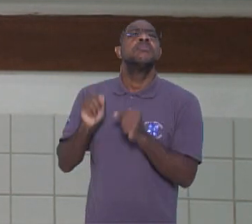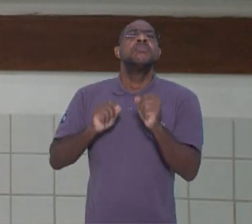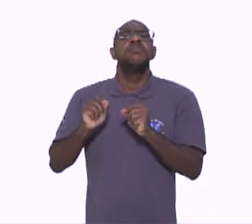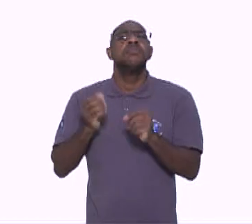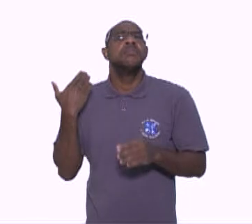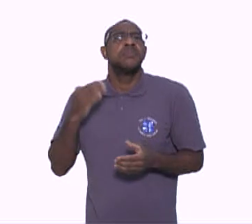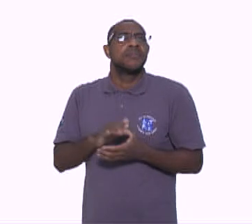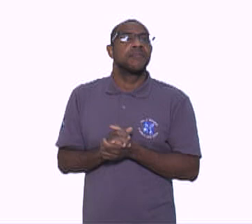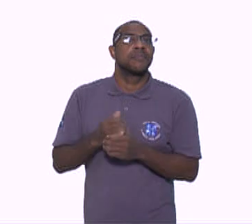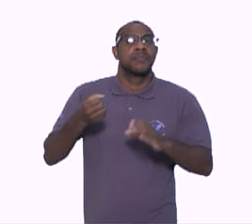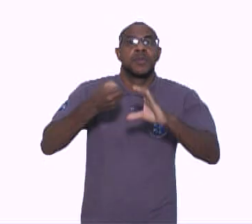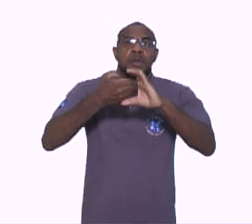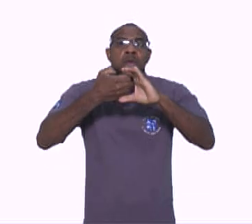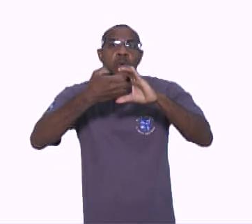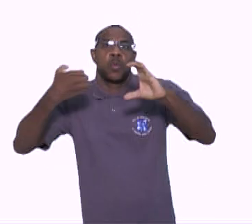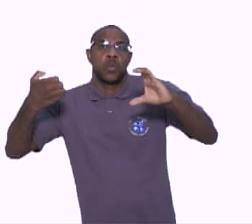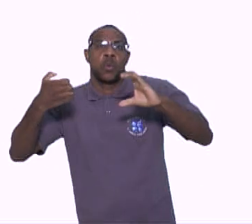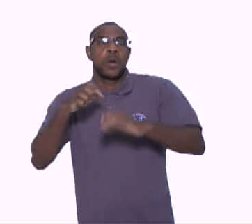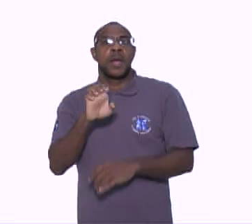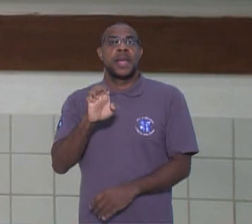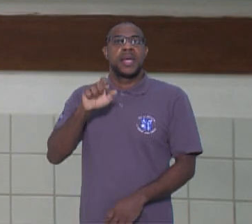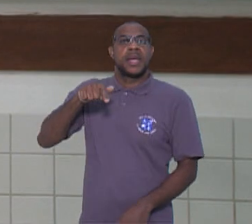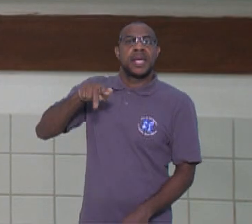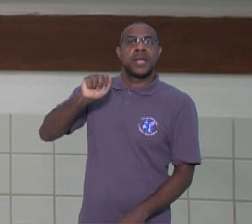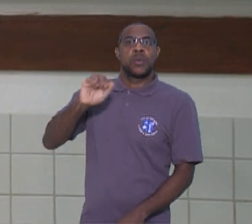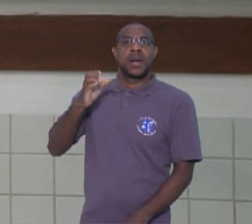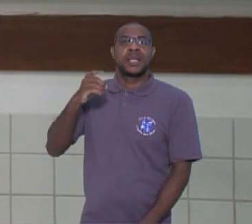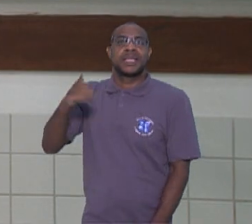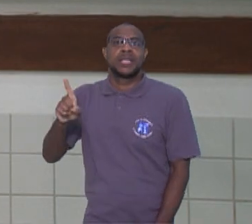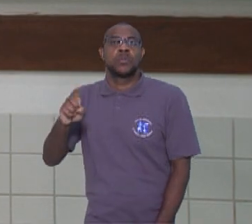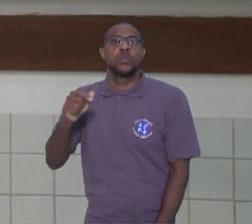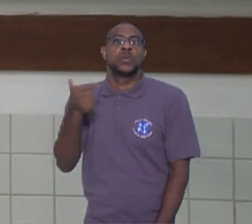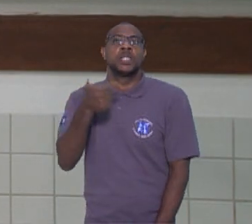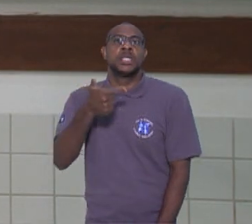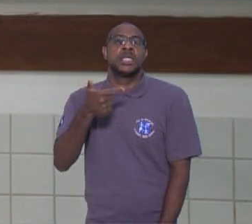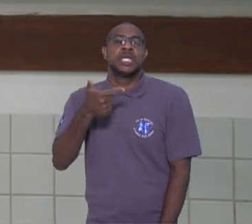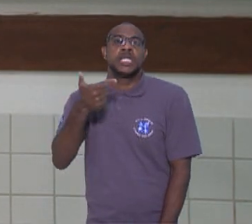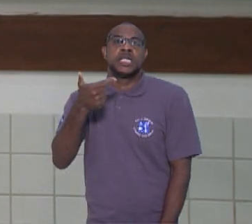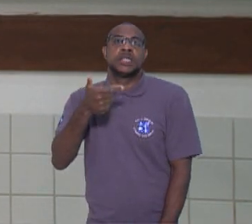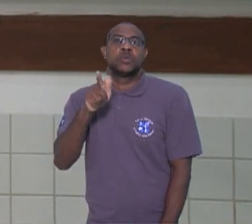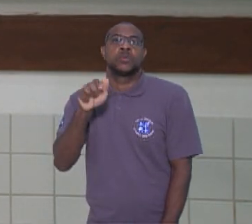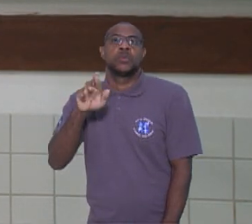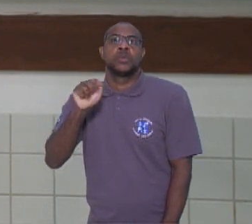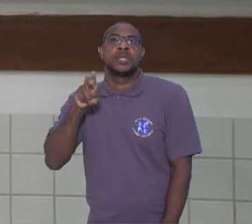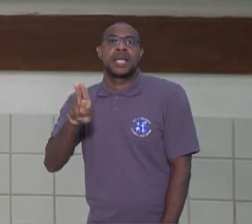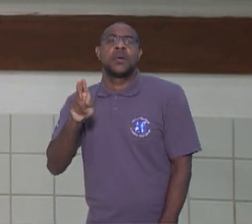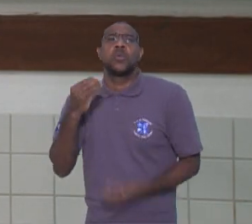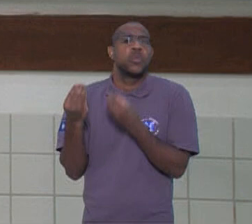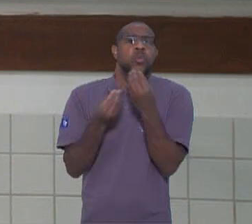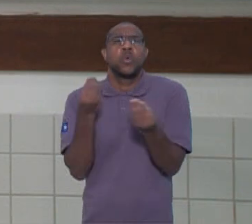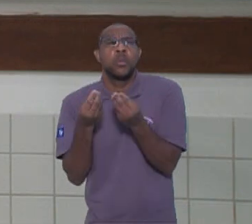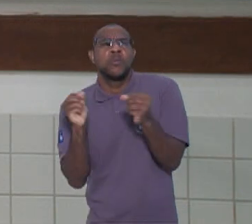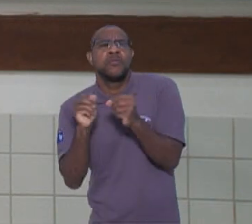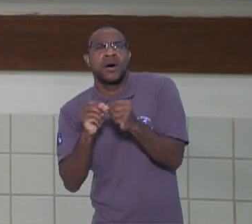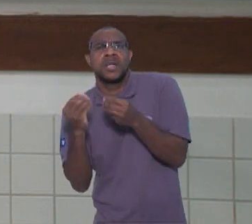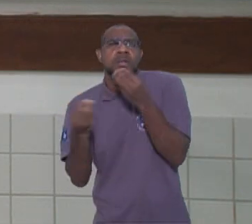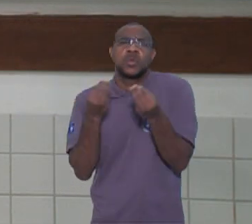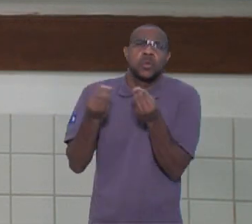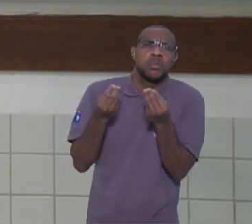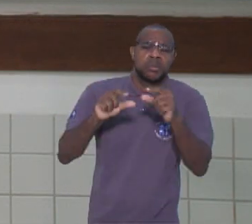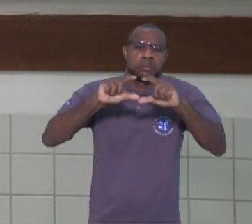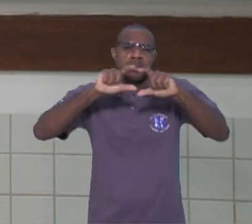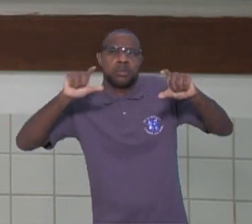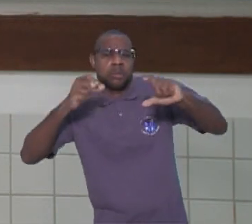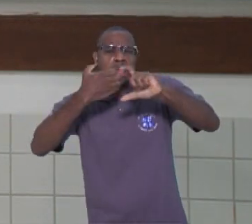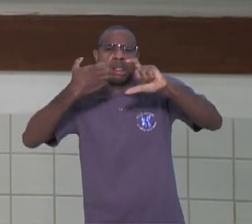Reconhecimento de uma equação do segundo grau. O que é uma equação do segundo grau? Né? Que jeito que ela é? Como que ela faz? Bonitinho, aquela